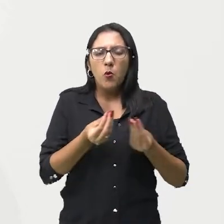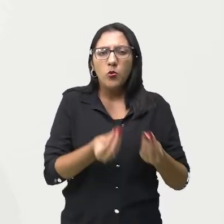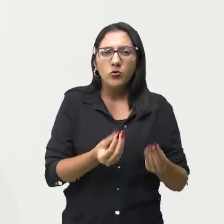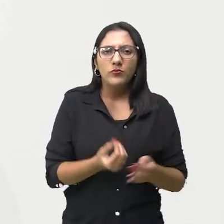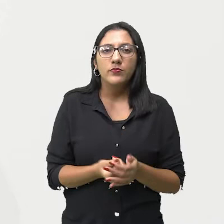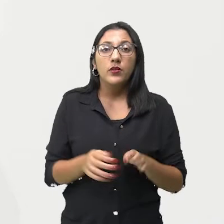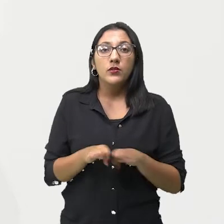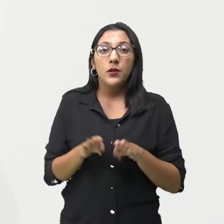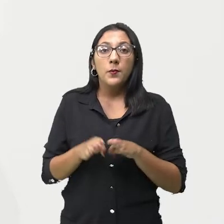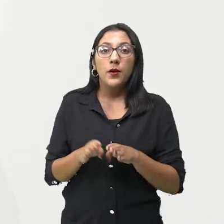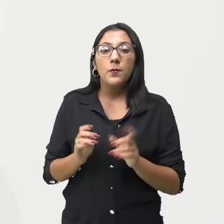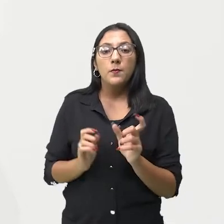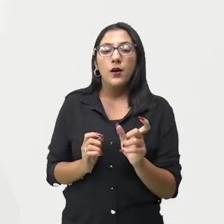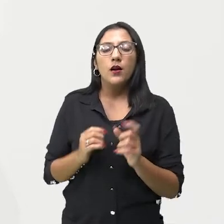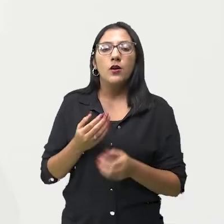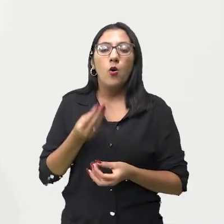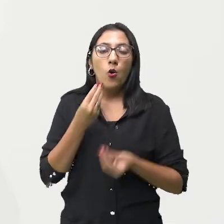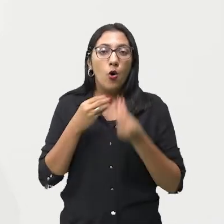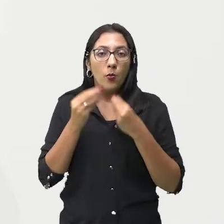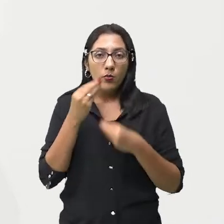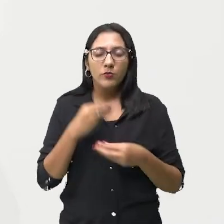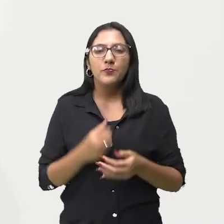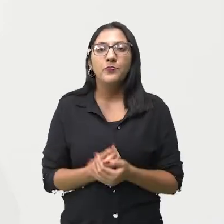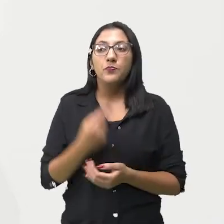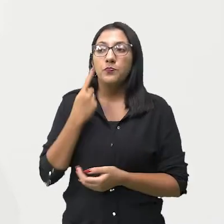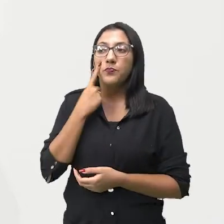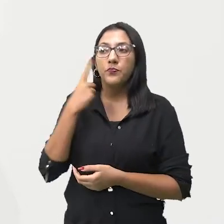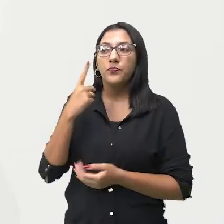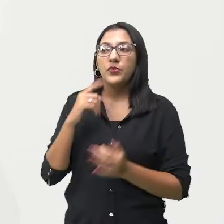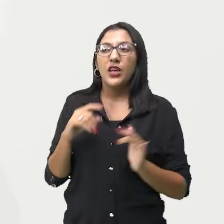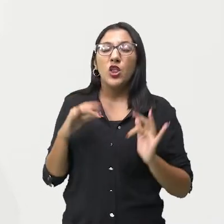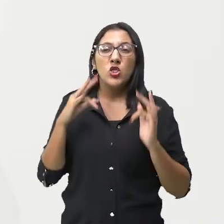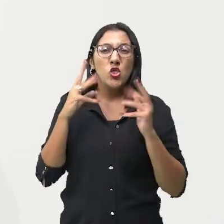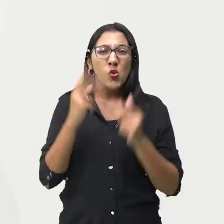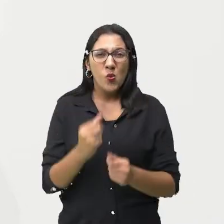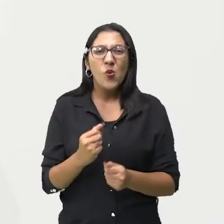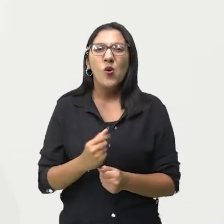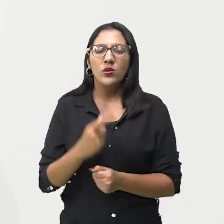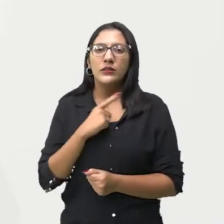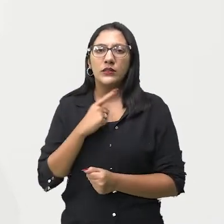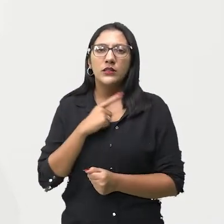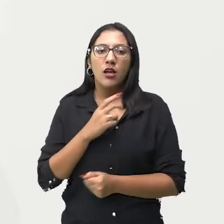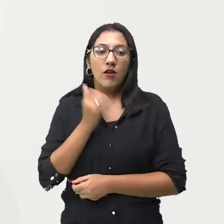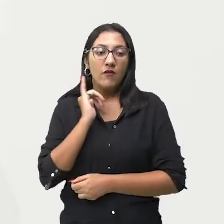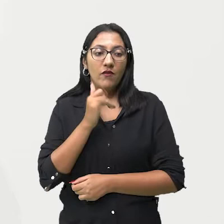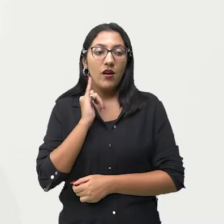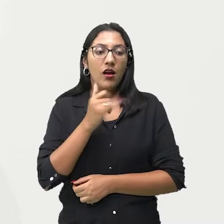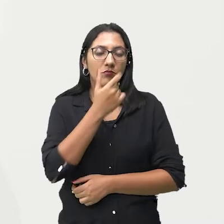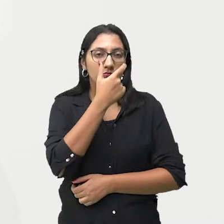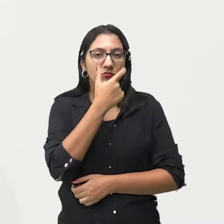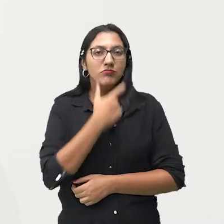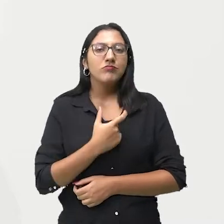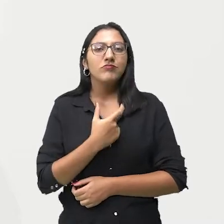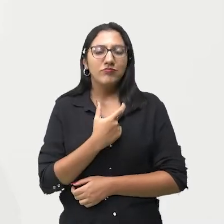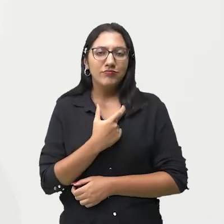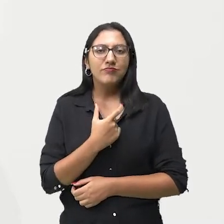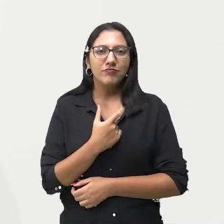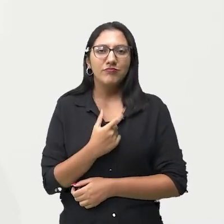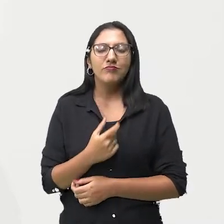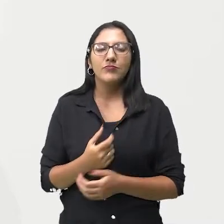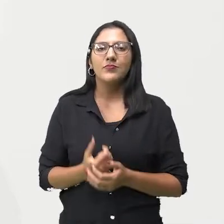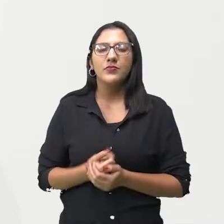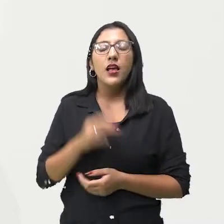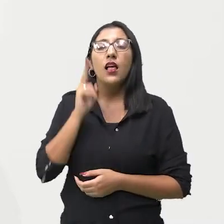e comeu. Todas essas formas aqui estavam na fala do narrador. E, como